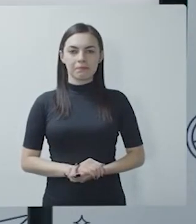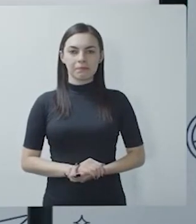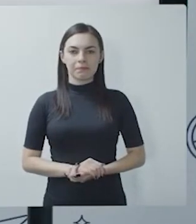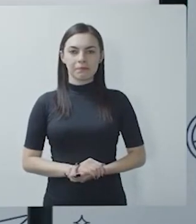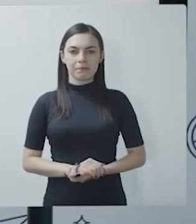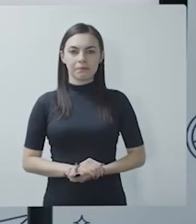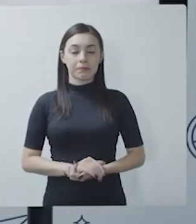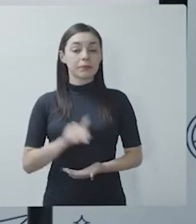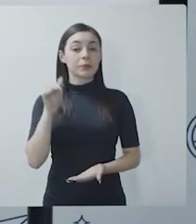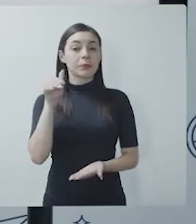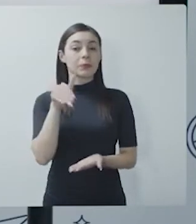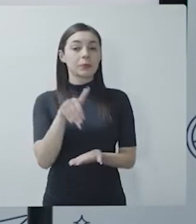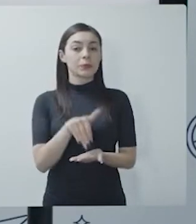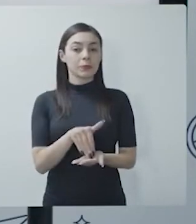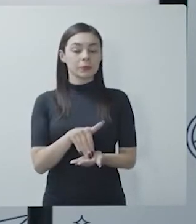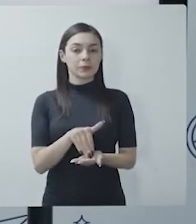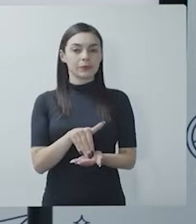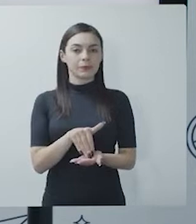E por último,